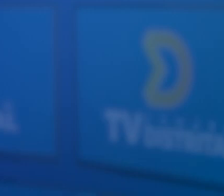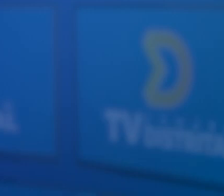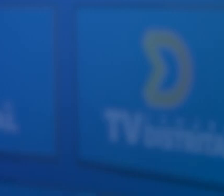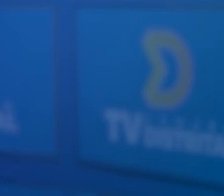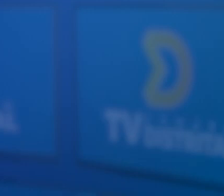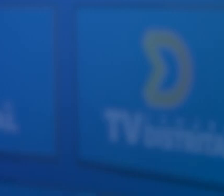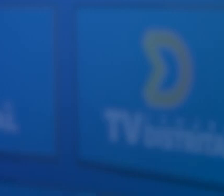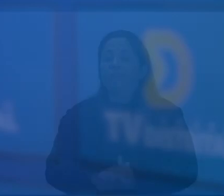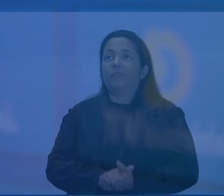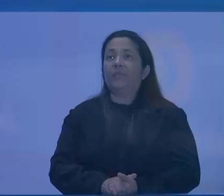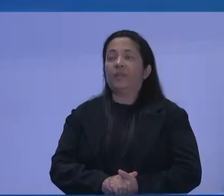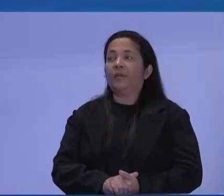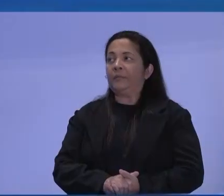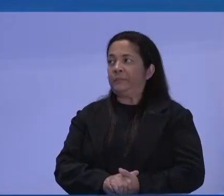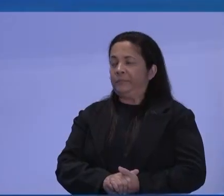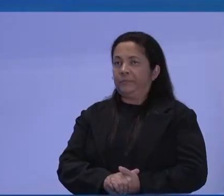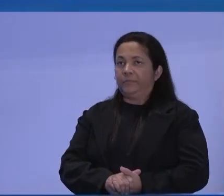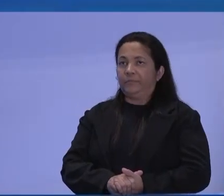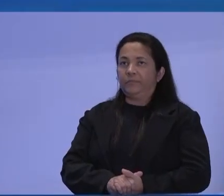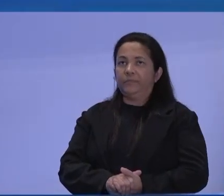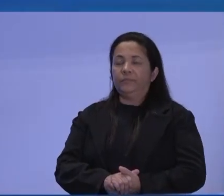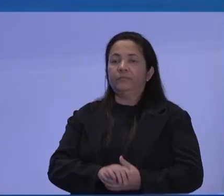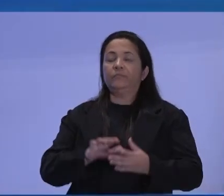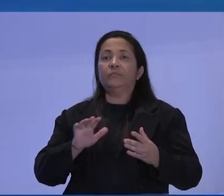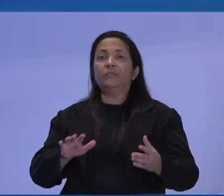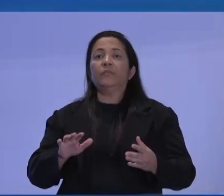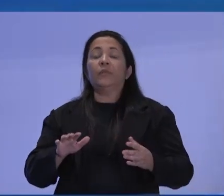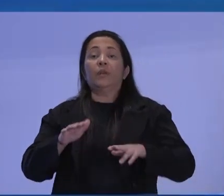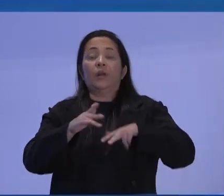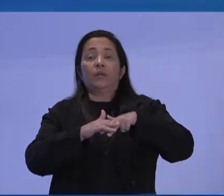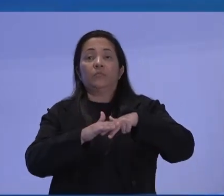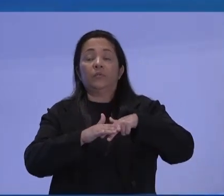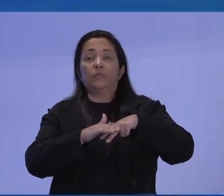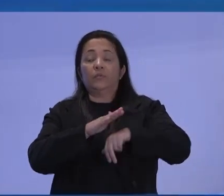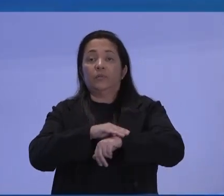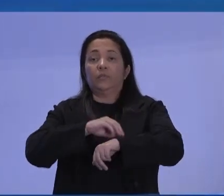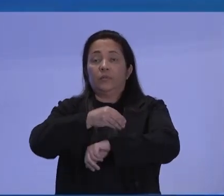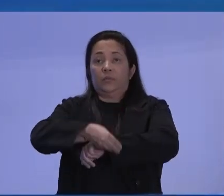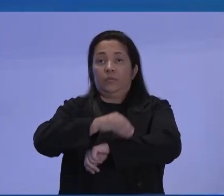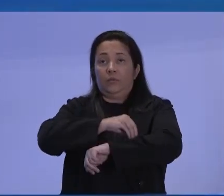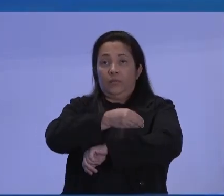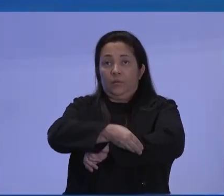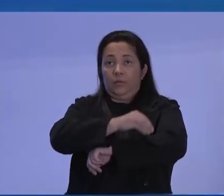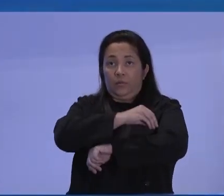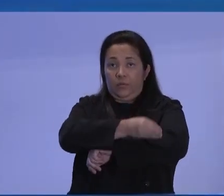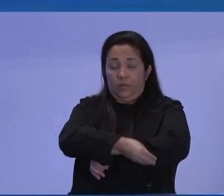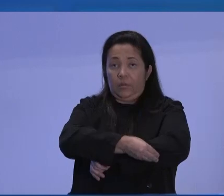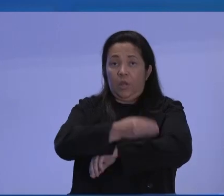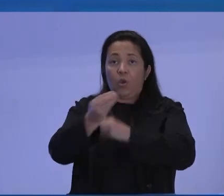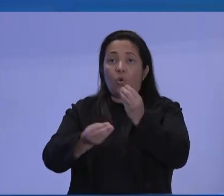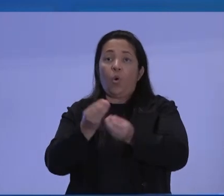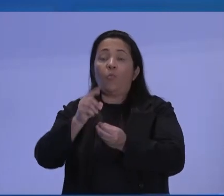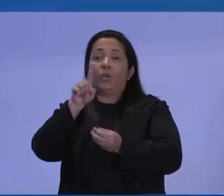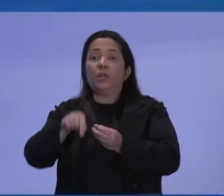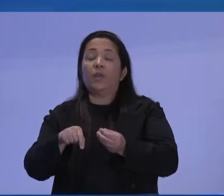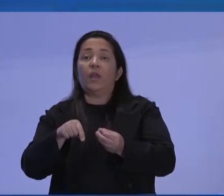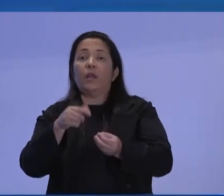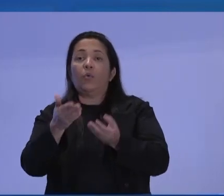Então, em relação aos níveis de atendimento aos portadores de hanseníase e casos suspeitos na Secretaria de Saúde do Distrito